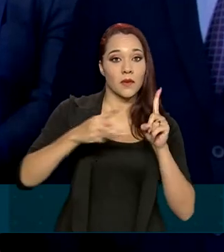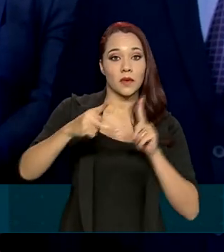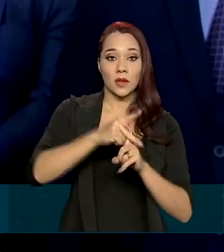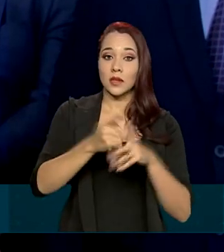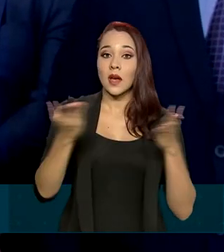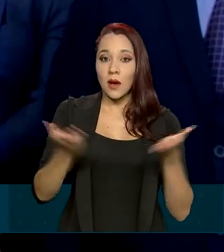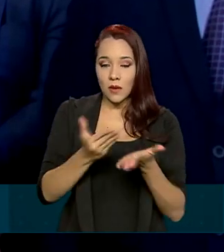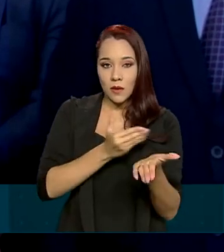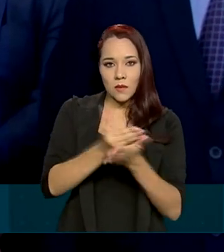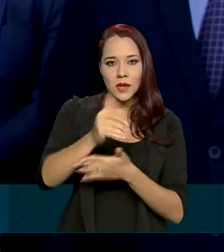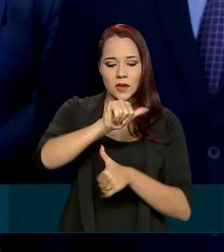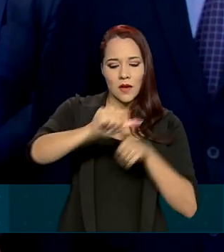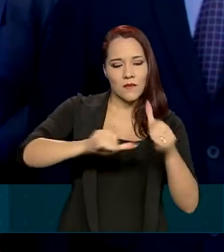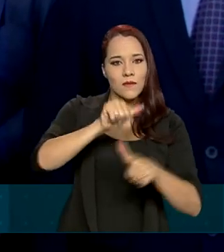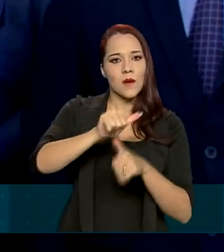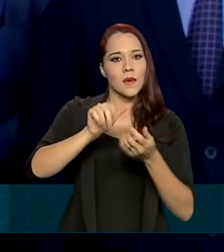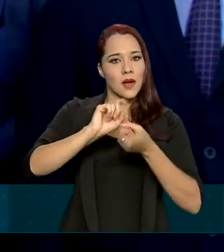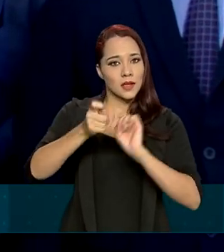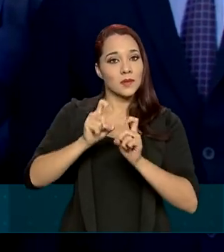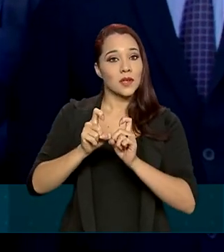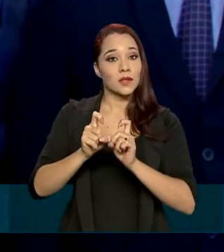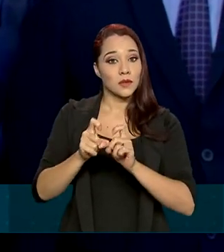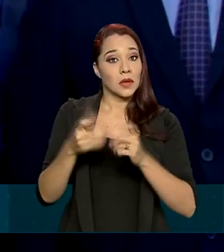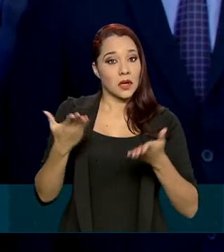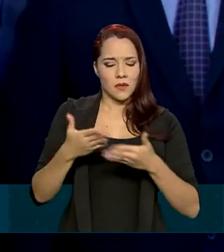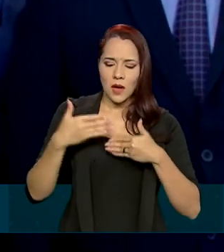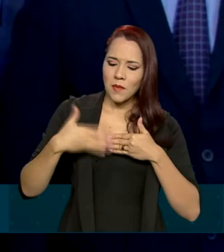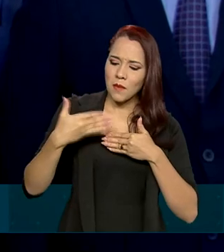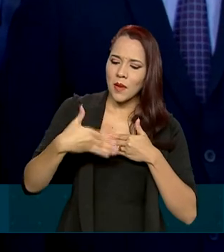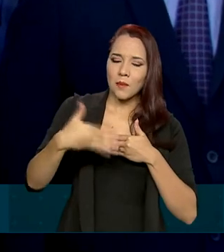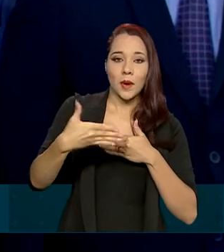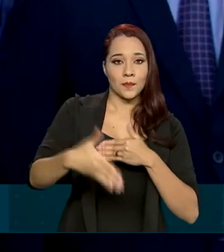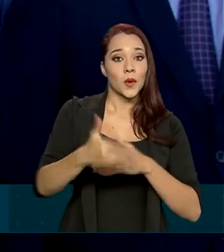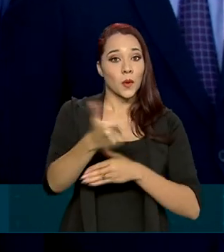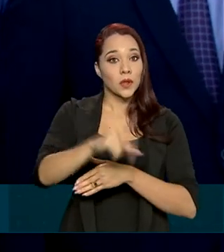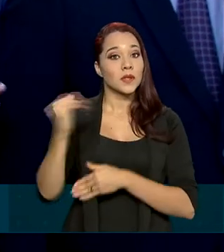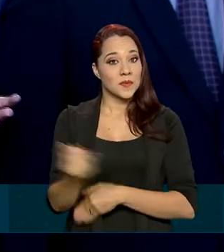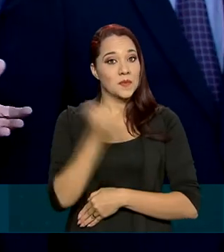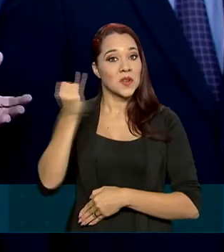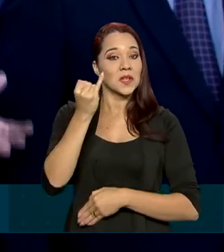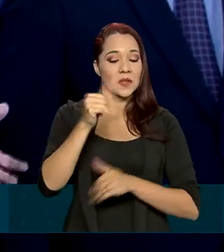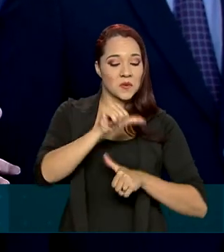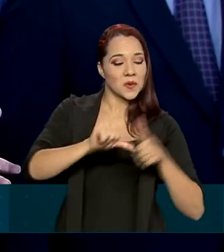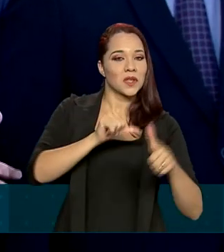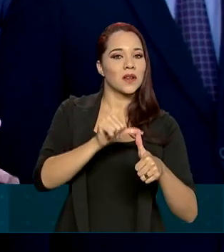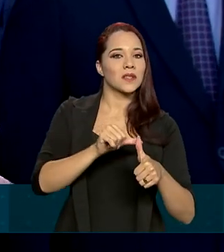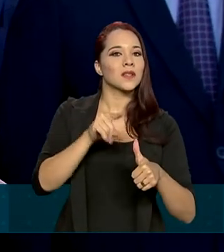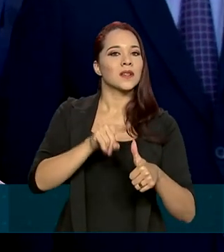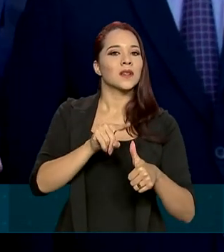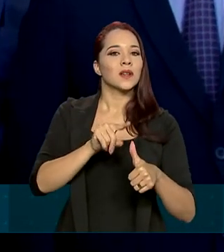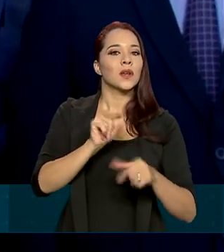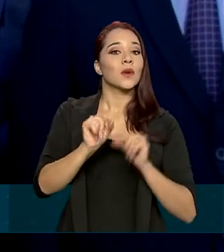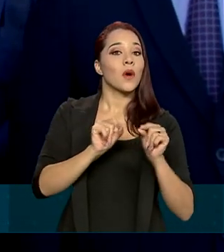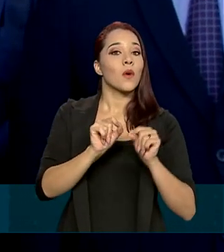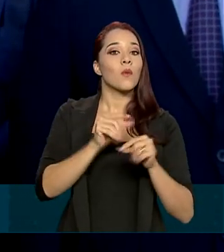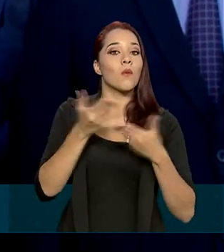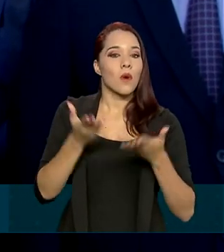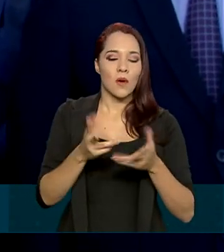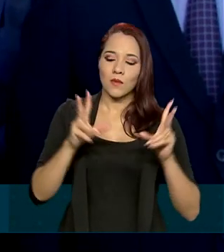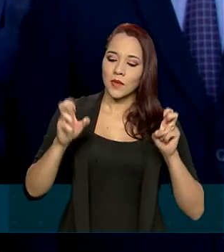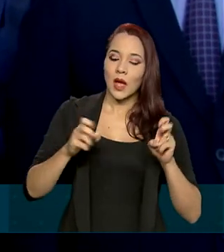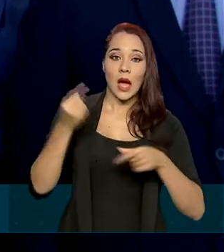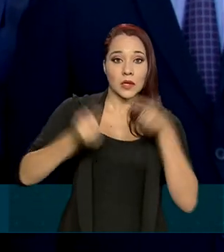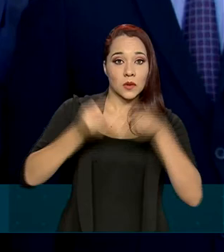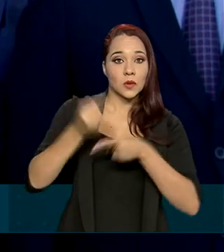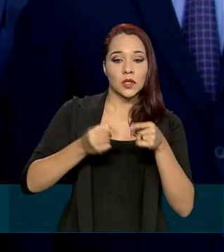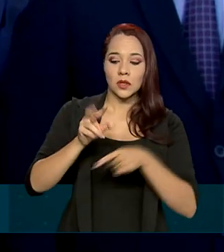reforma administrativa e vamos tocar outras importantes reformas, como a discussão do